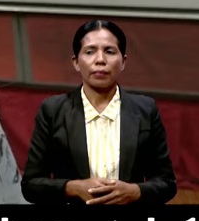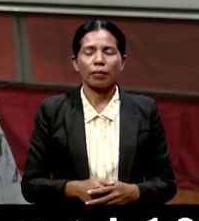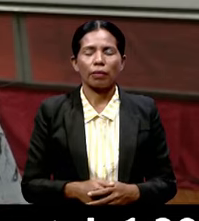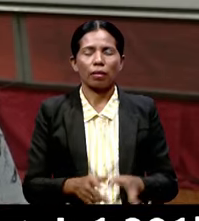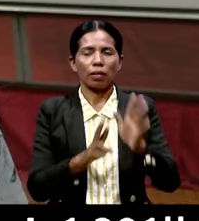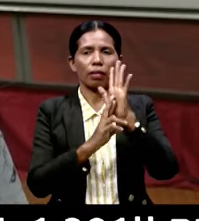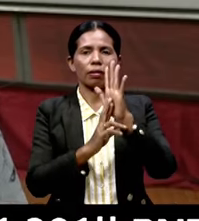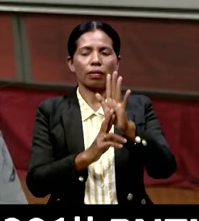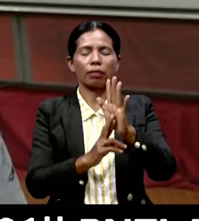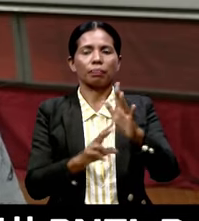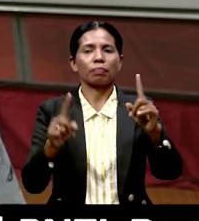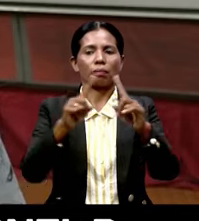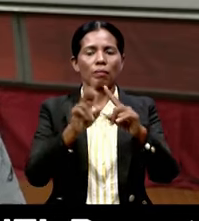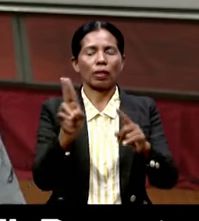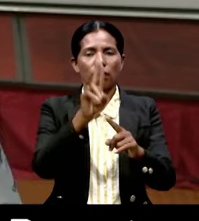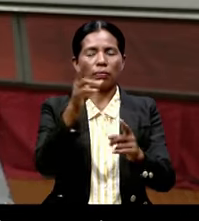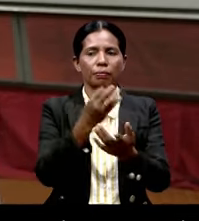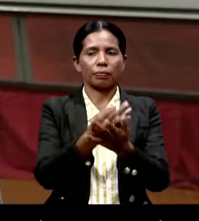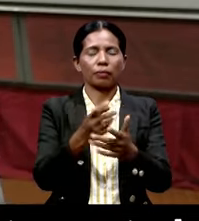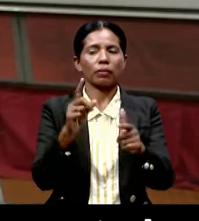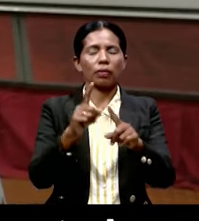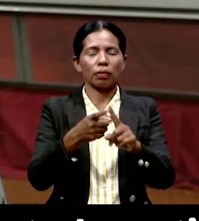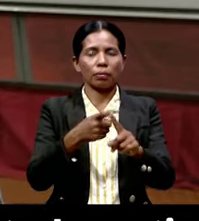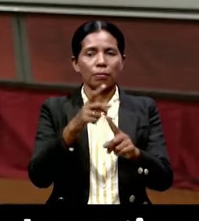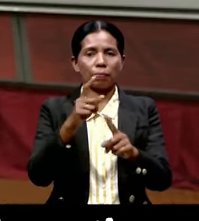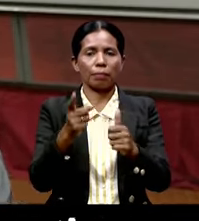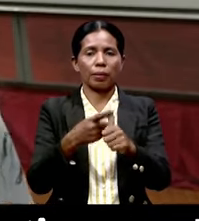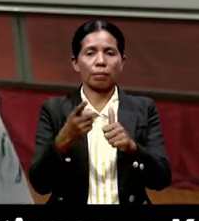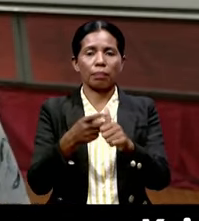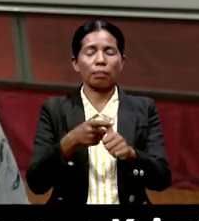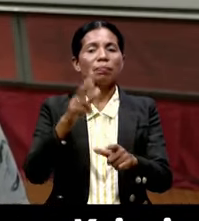ba execução primeiro trimestre na Saudi Arabia e